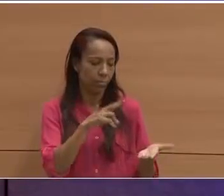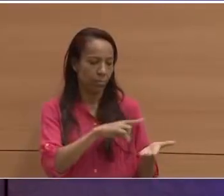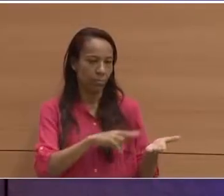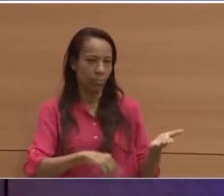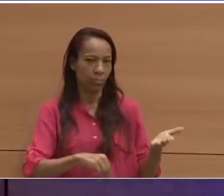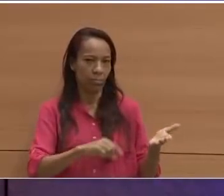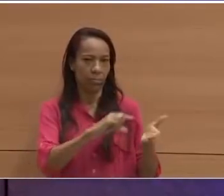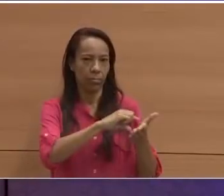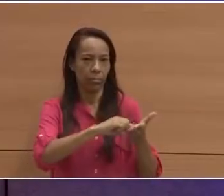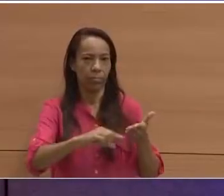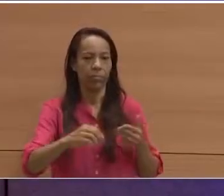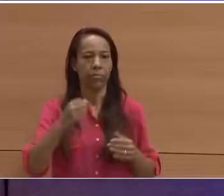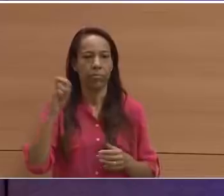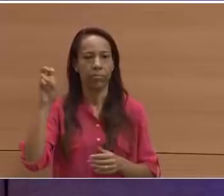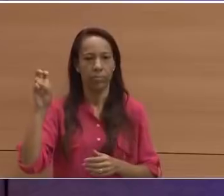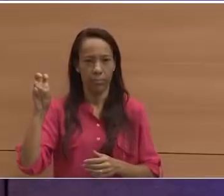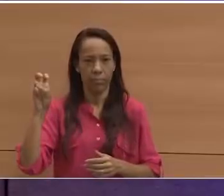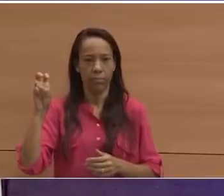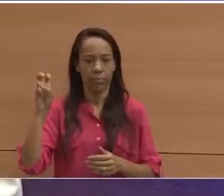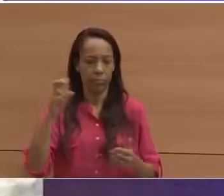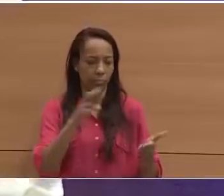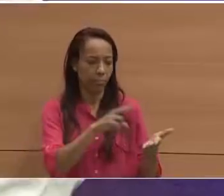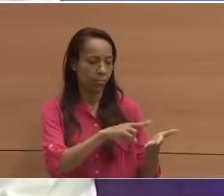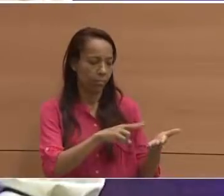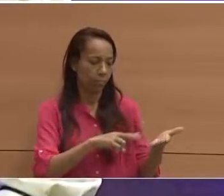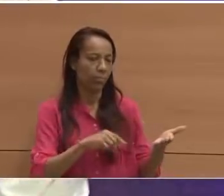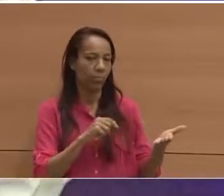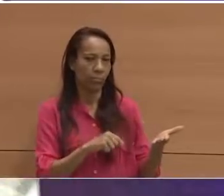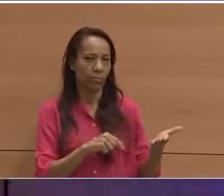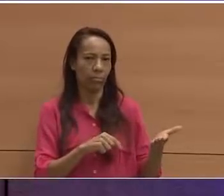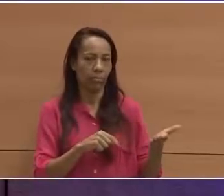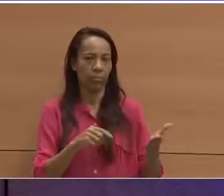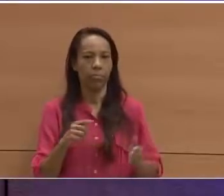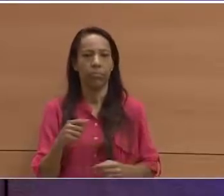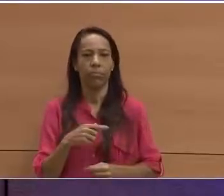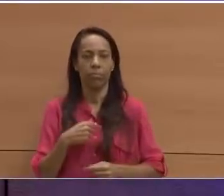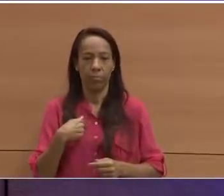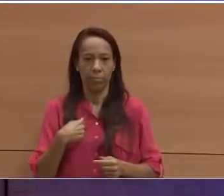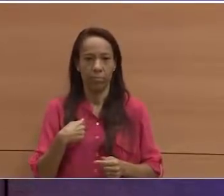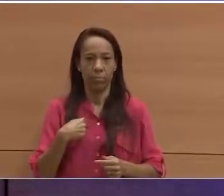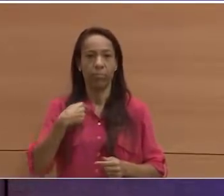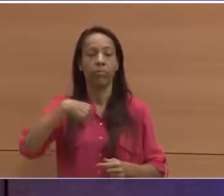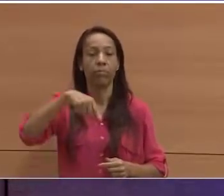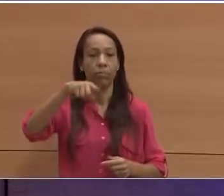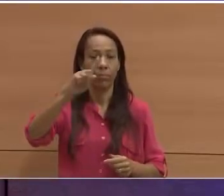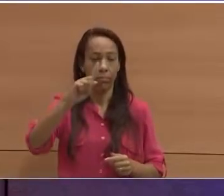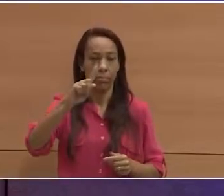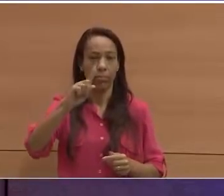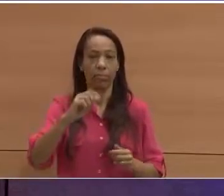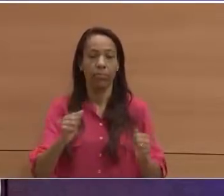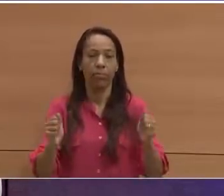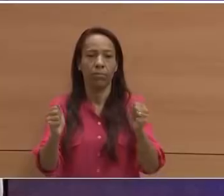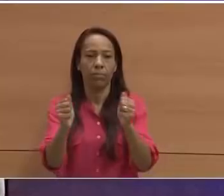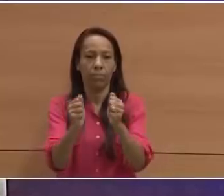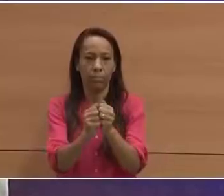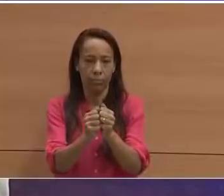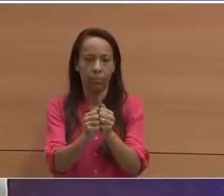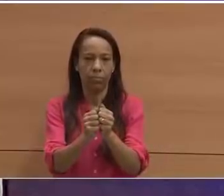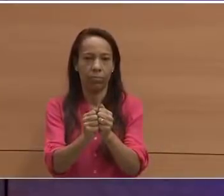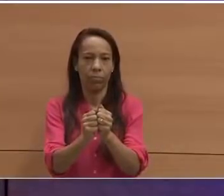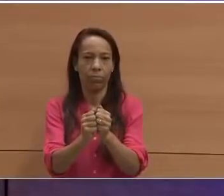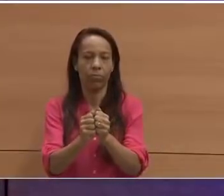Versículo 5 diz assim: irei ter convosco, por ocasião da minha passagem